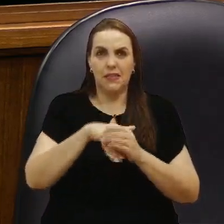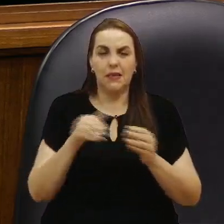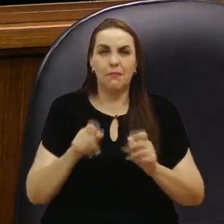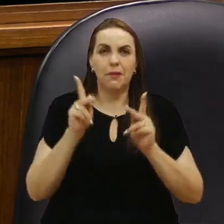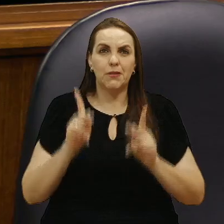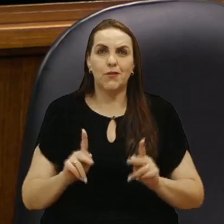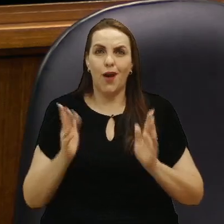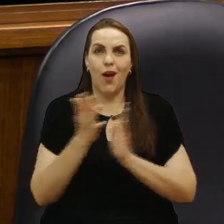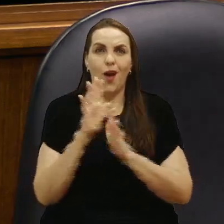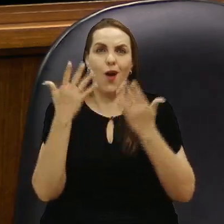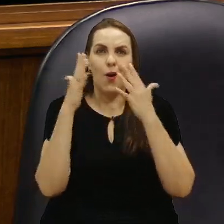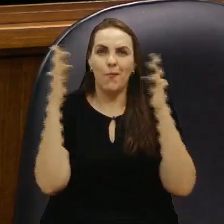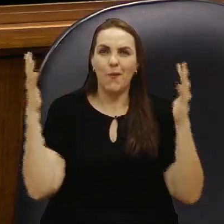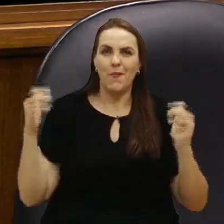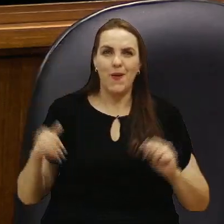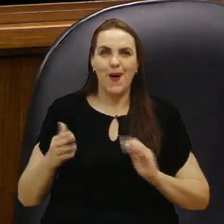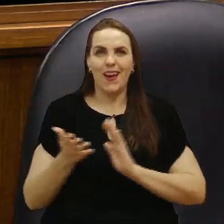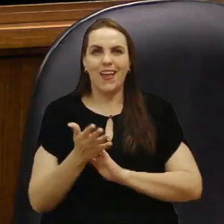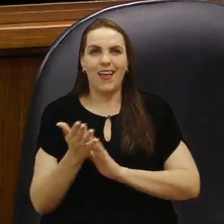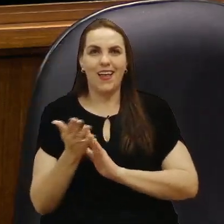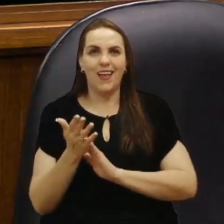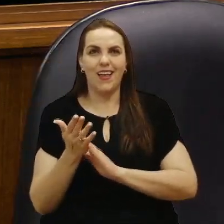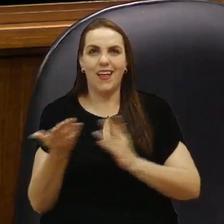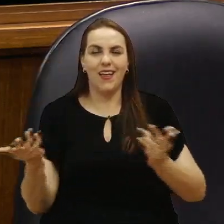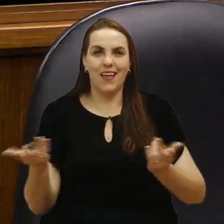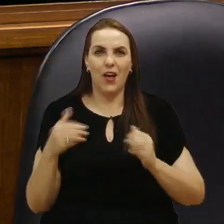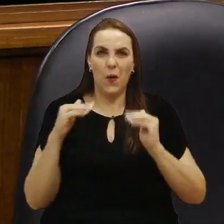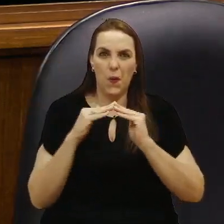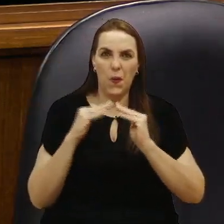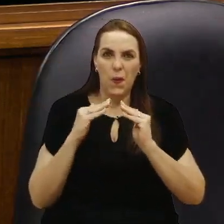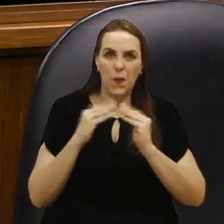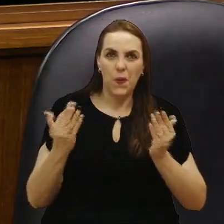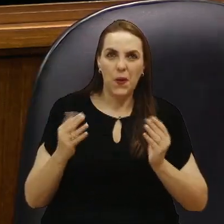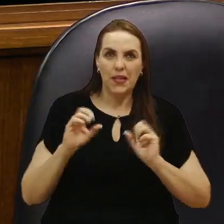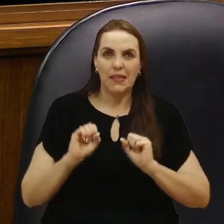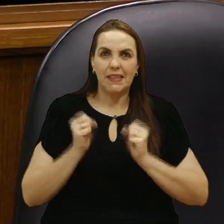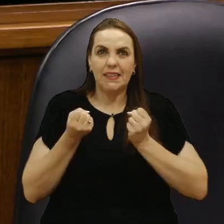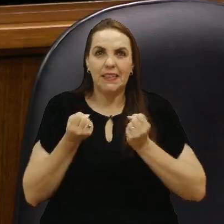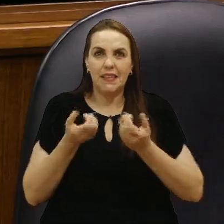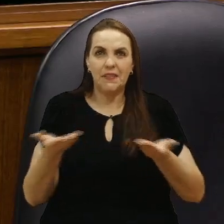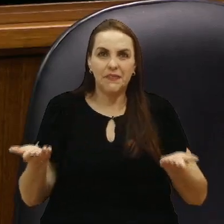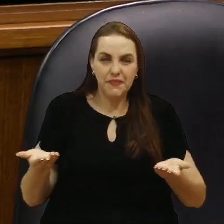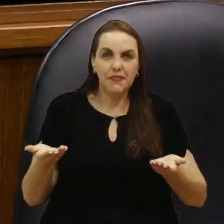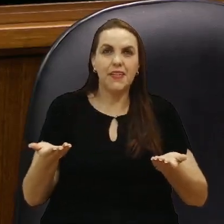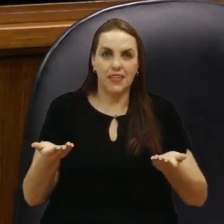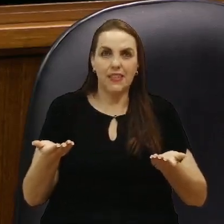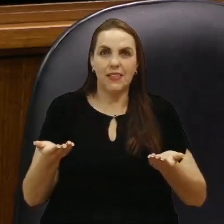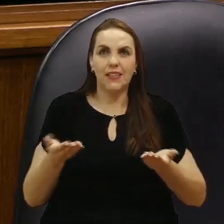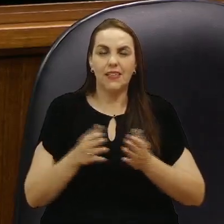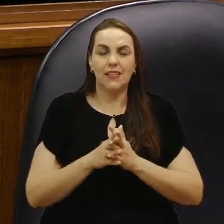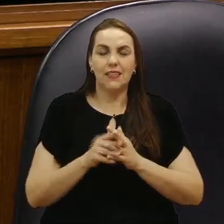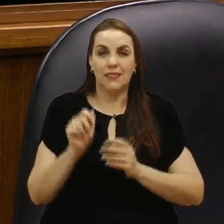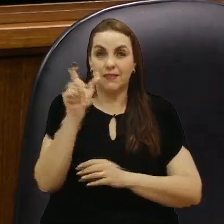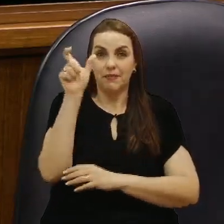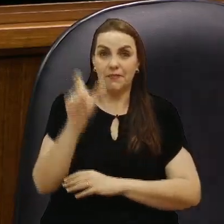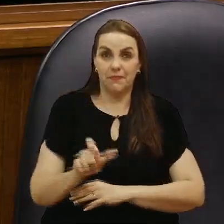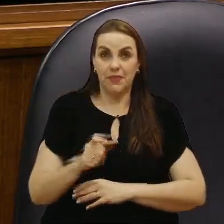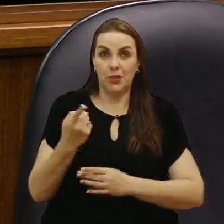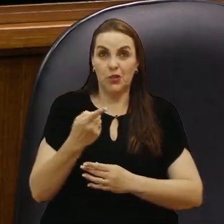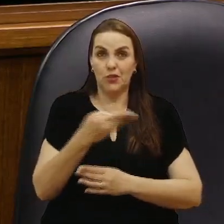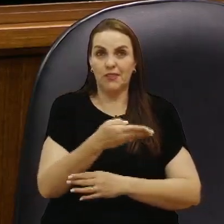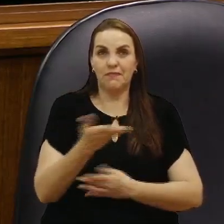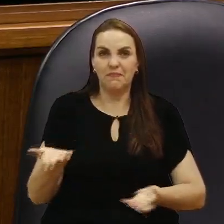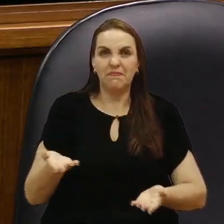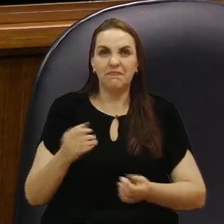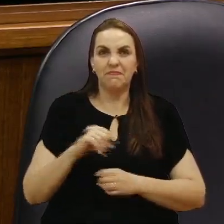comemora, aplaude, gente que concorda e defende. Um ser humano desse, para